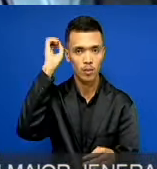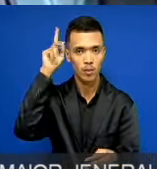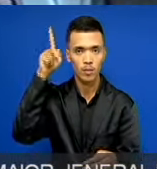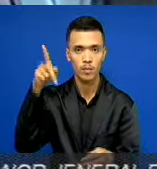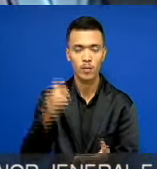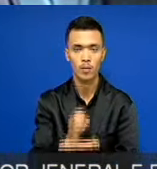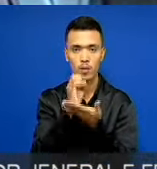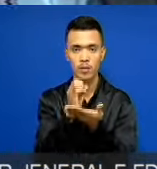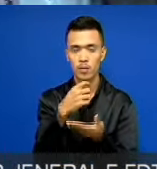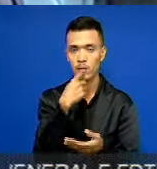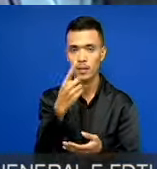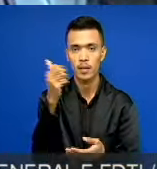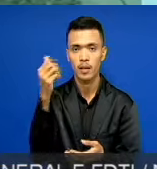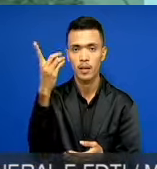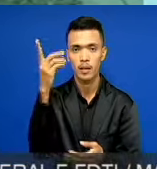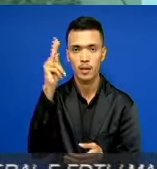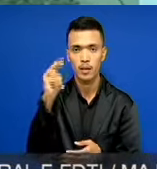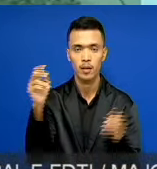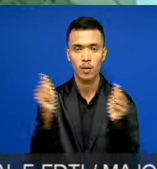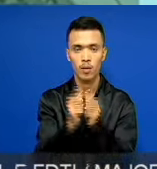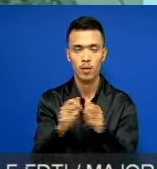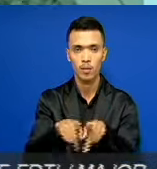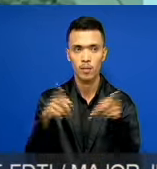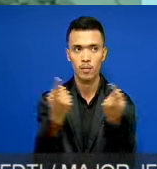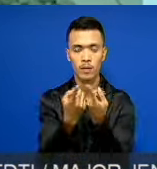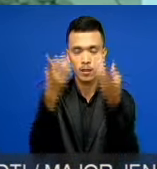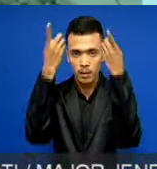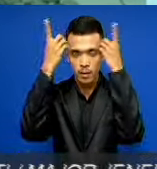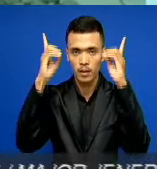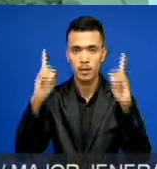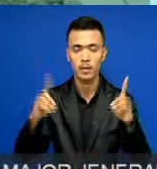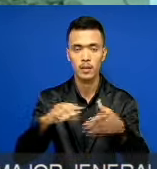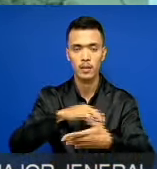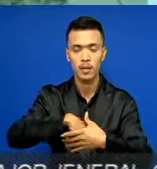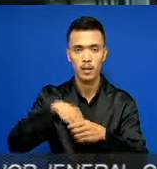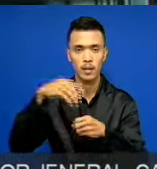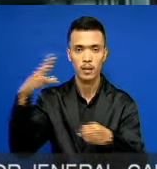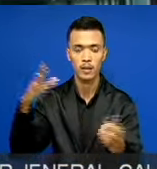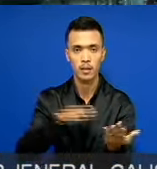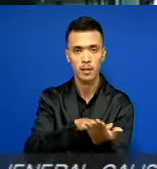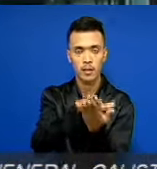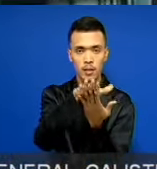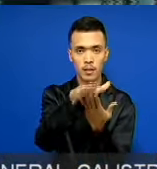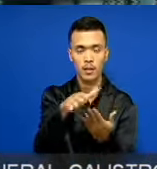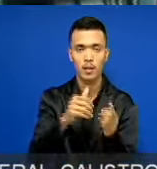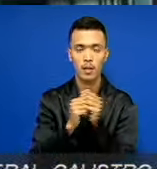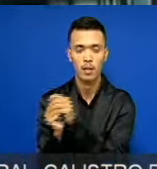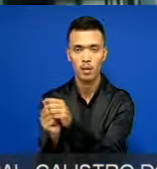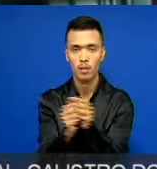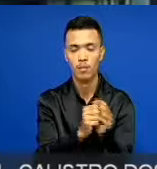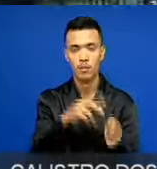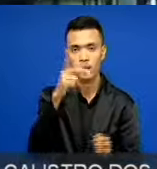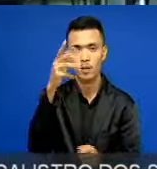Sila Teten, ADN ho companhia decide sobre Alcatrão Reabilitação Estrada no Efefamba ou Enuno, hamuto